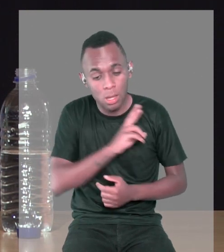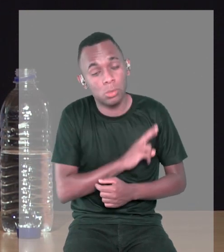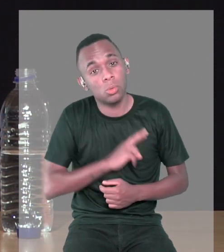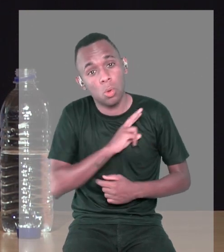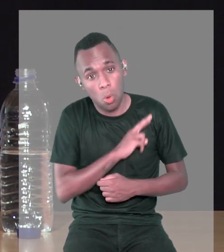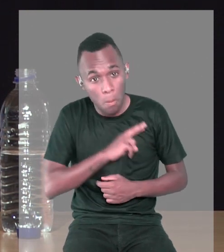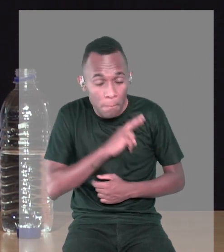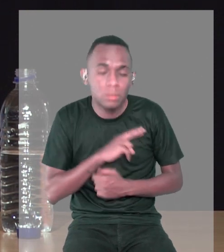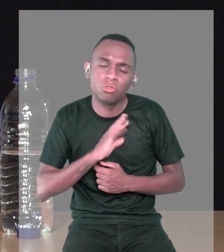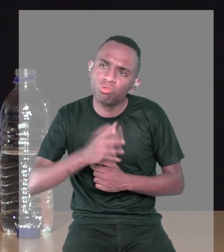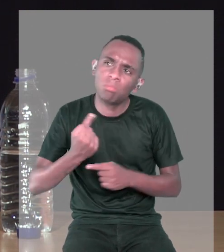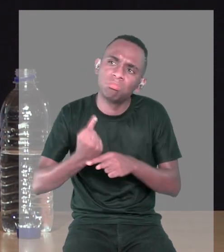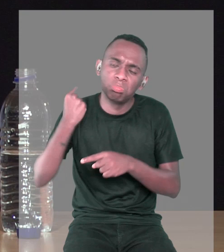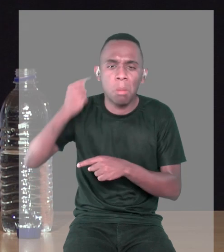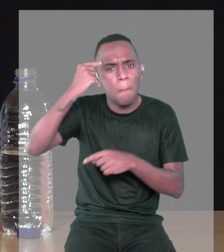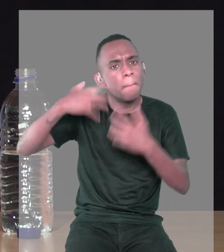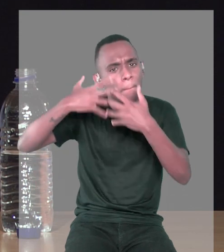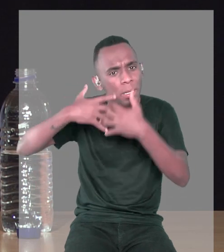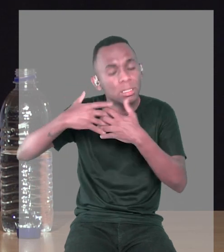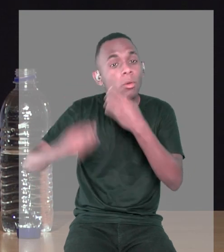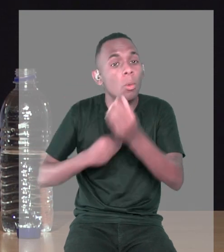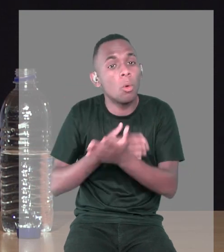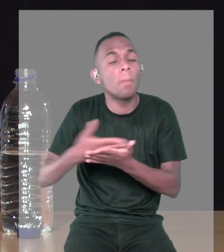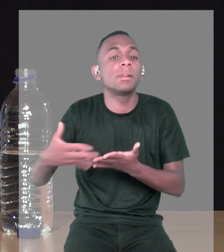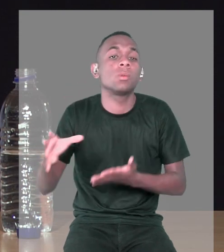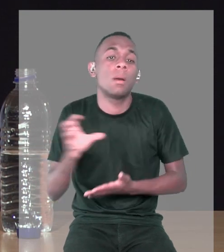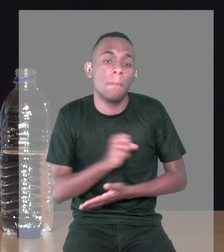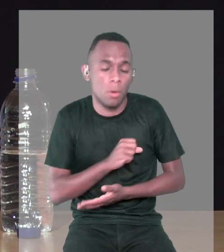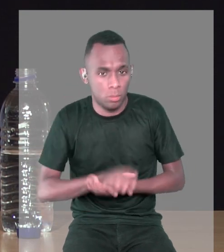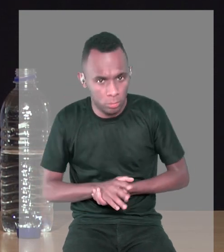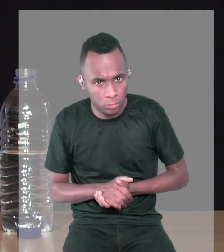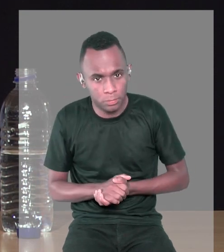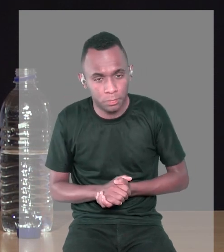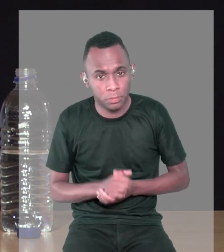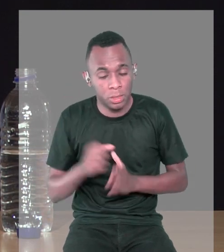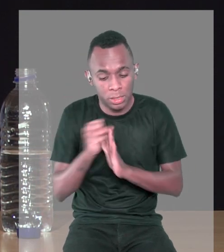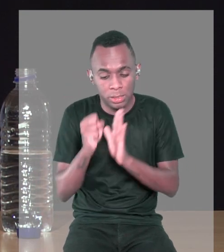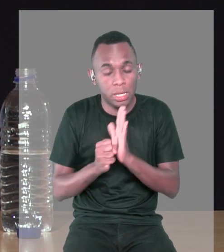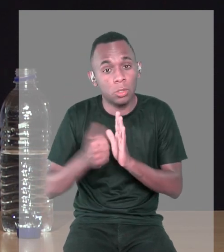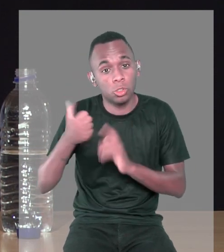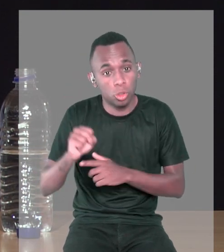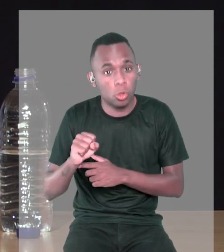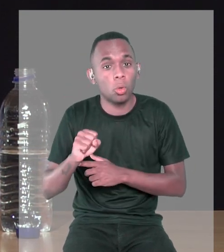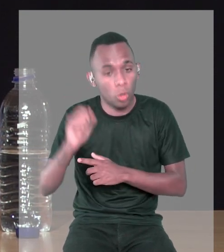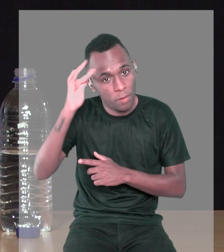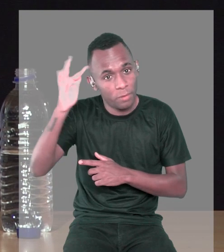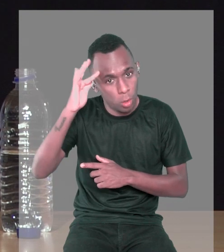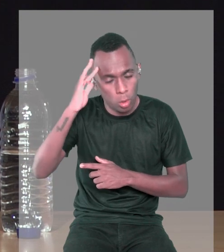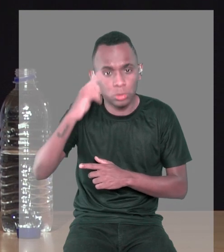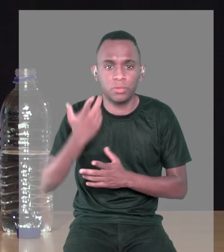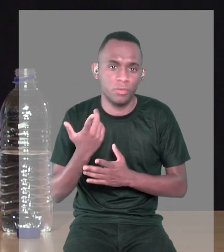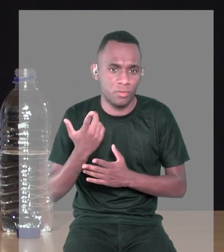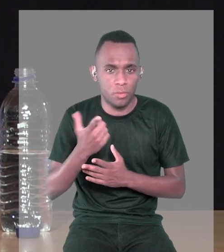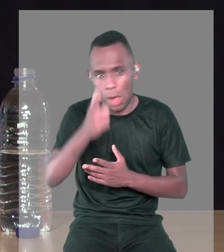No romantismo, já era assim que se pensava a origem do amor. No final do século XVIII, o